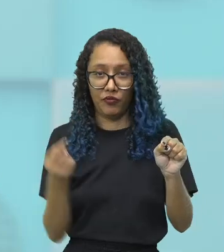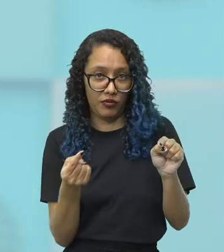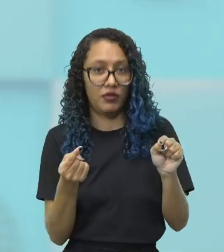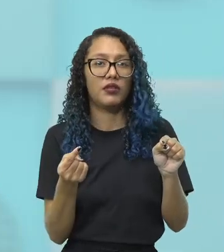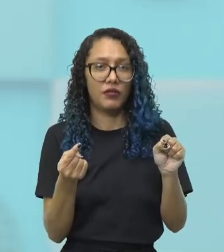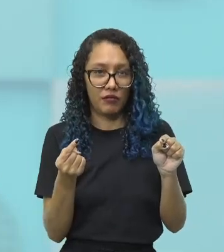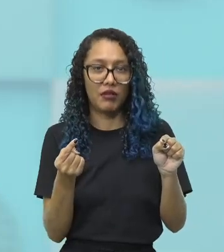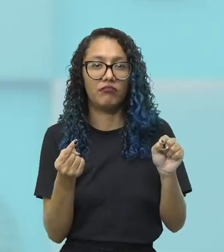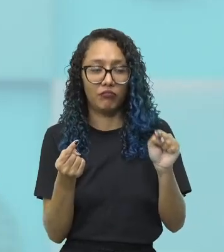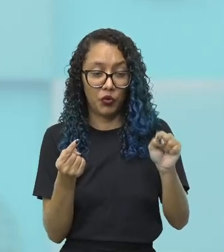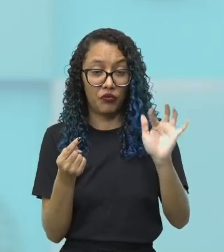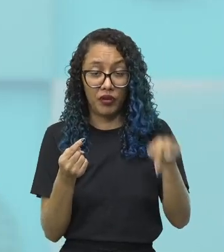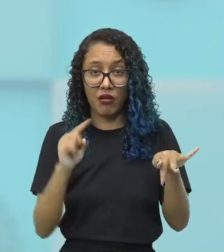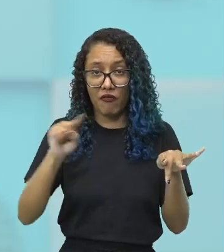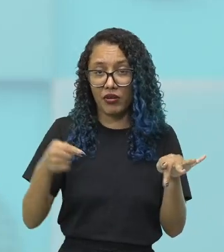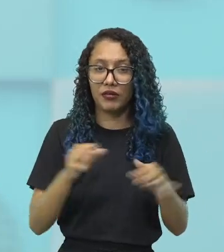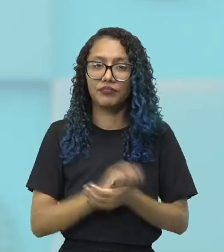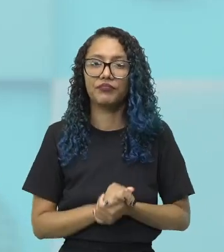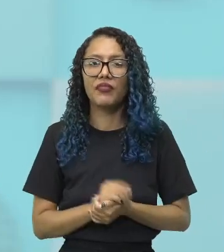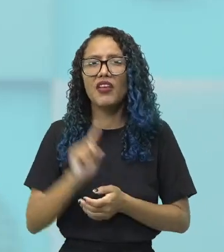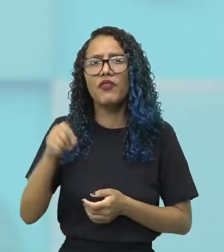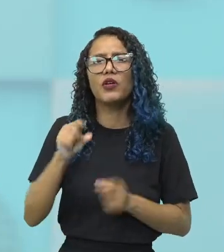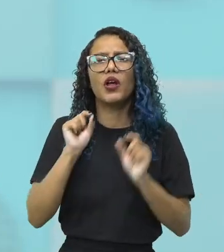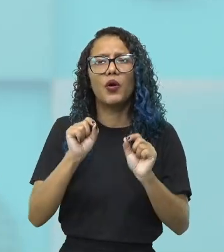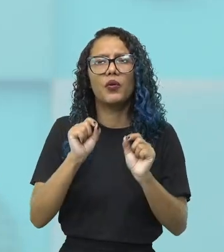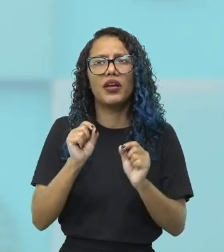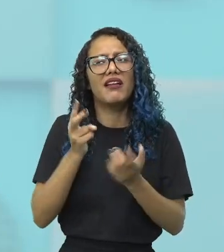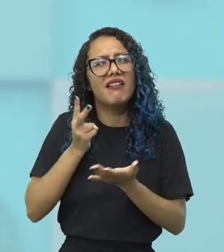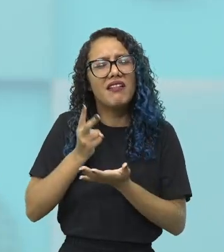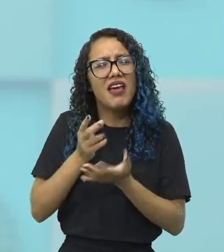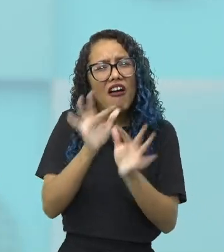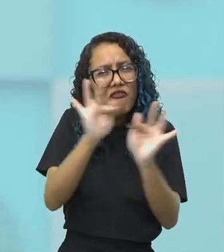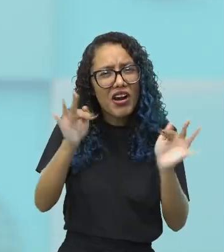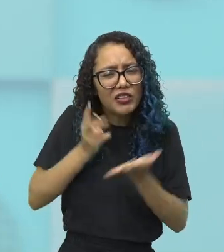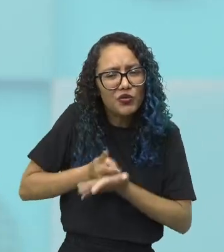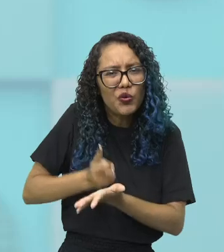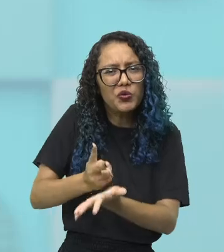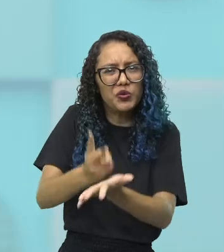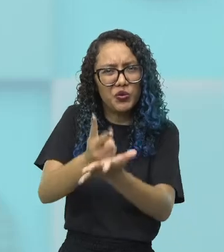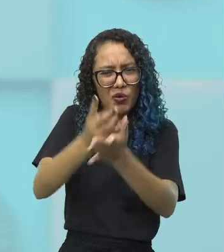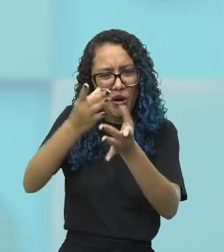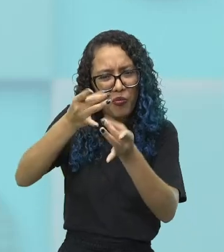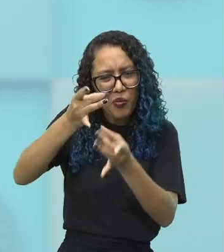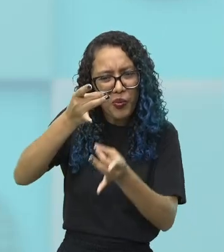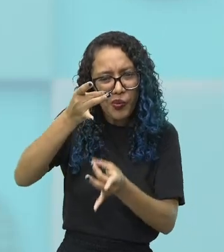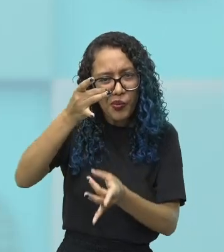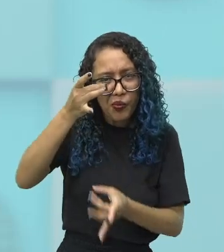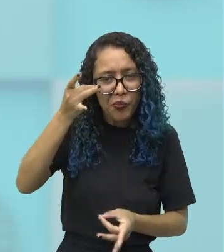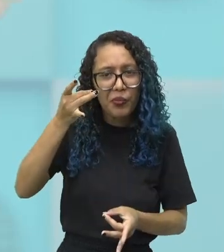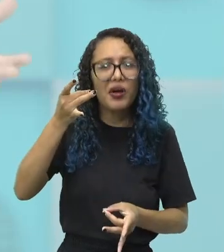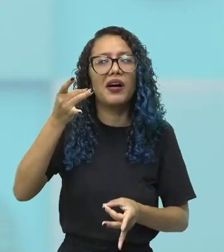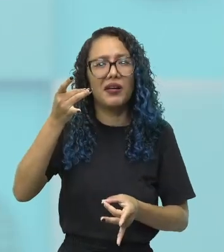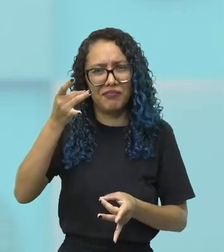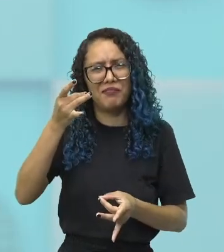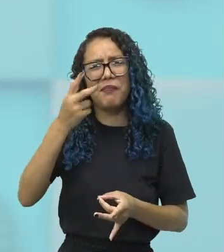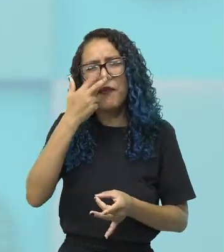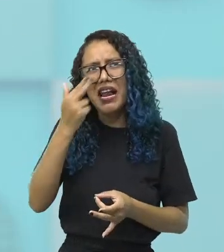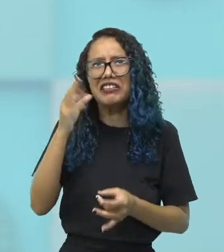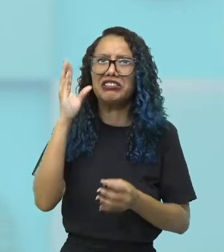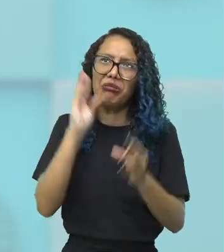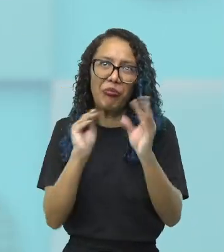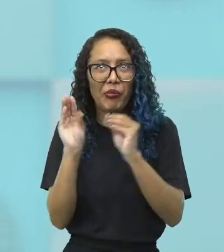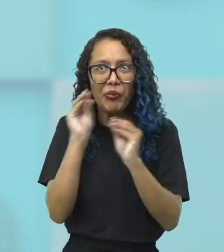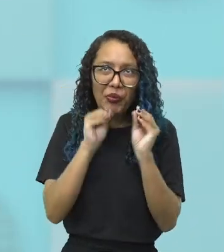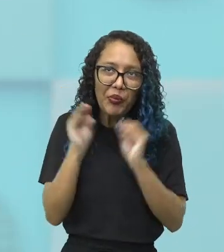ponto final. A vírgula quer fazer o quê? Esticar a frase, né? Como o ponto final falou, ela é tagarela, porque ela dá